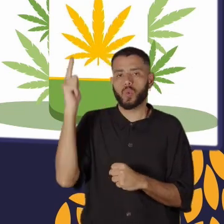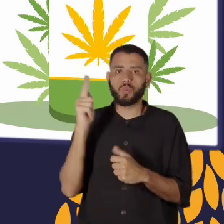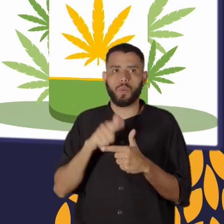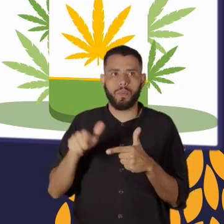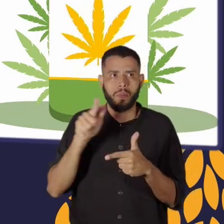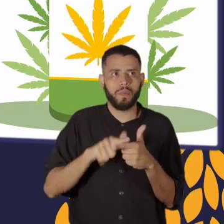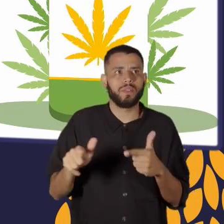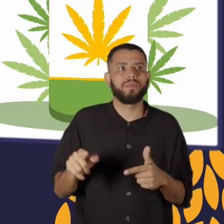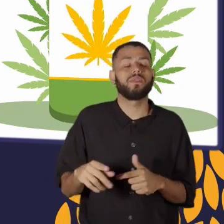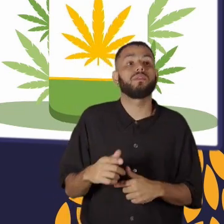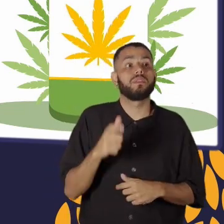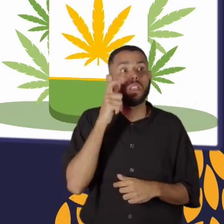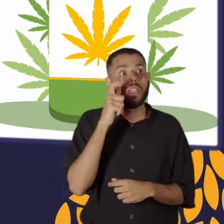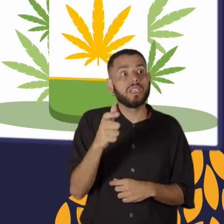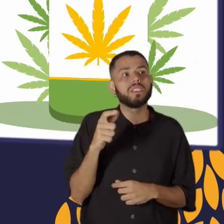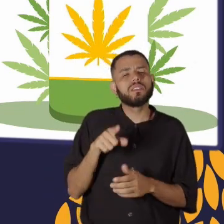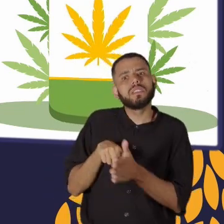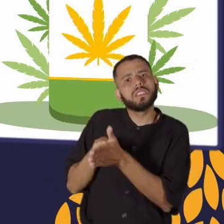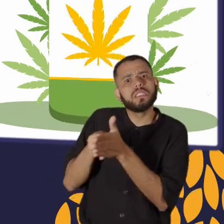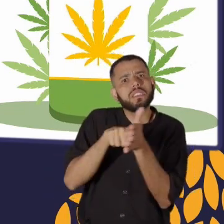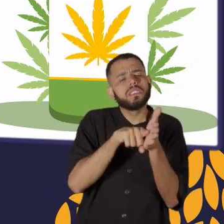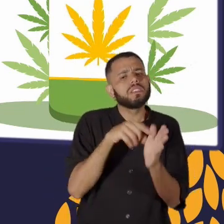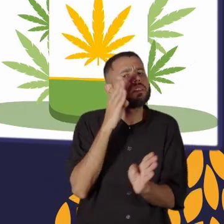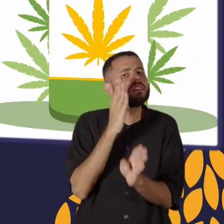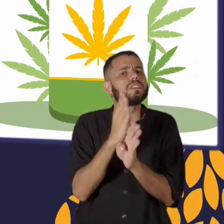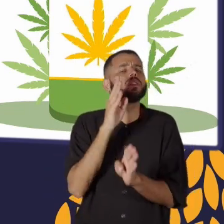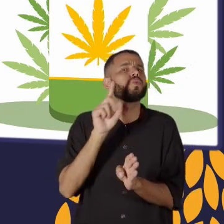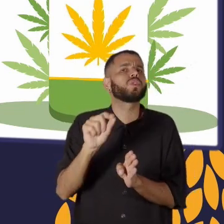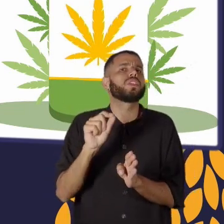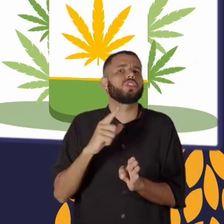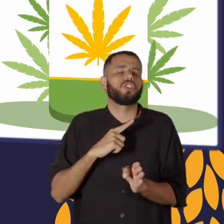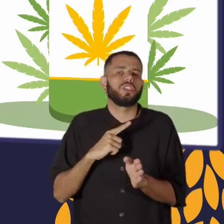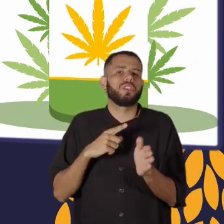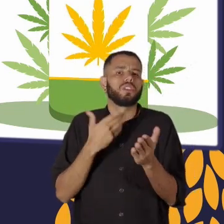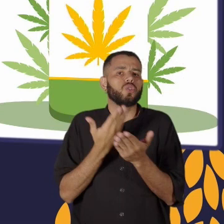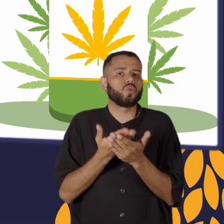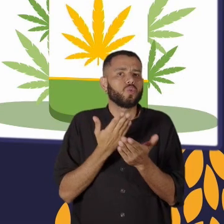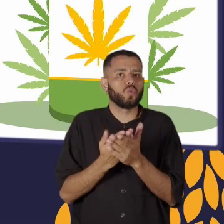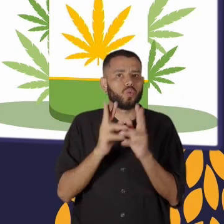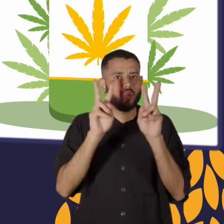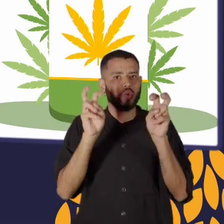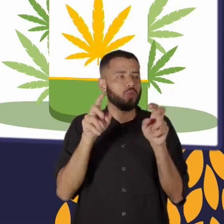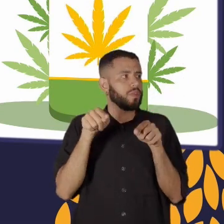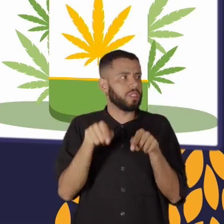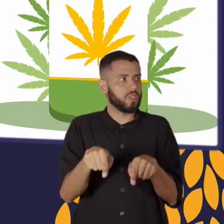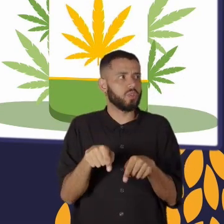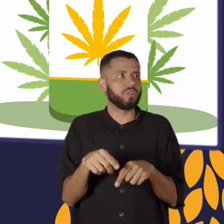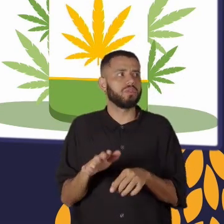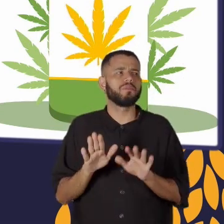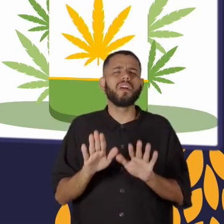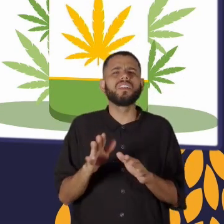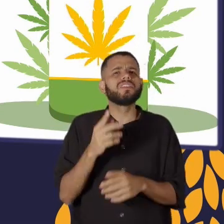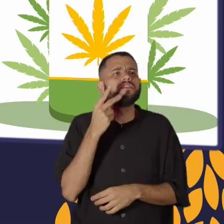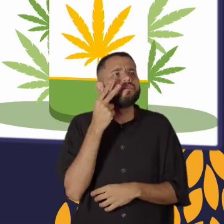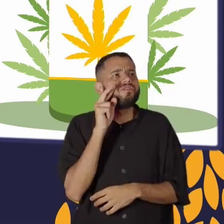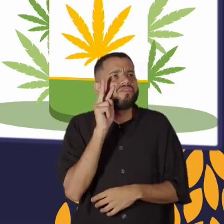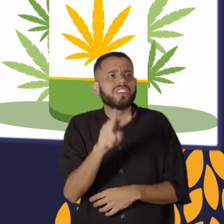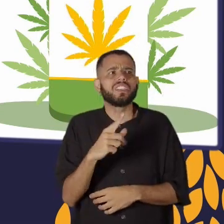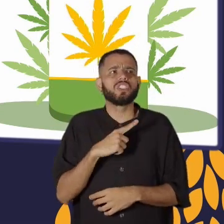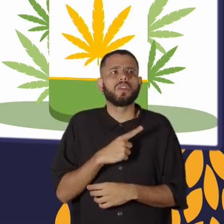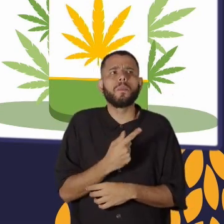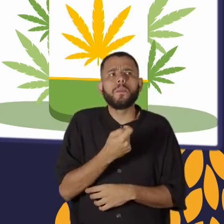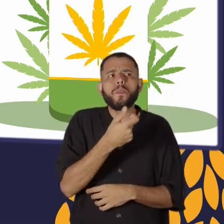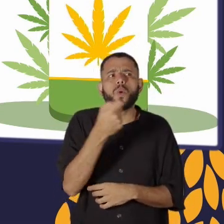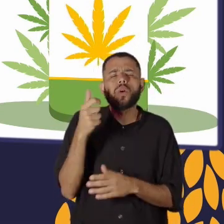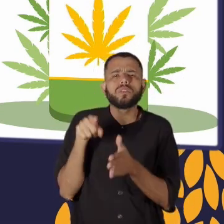interesse era investigar o que se tinha de estudos sobre isso, e a gente observou que, de fato, tinham poucos estudos controlados, como eu